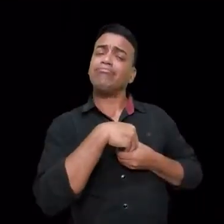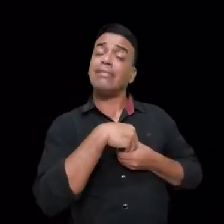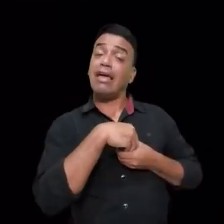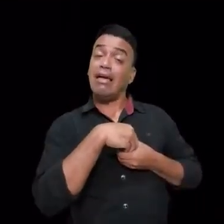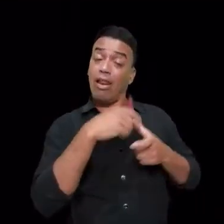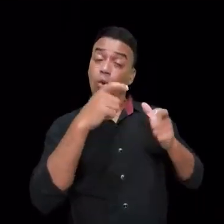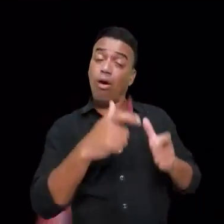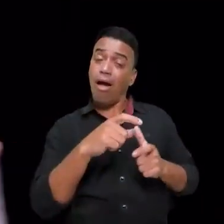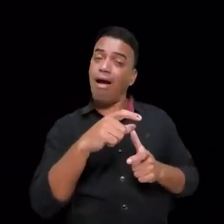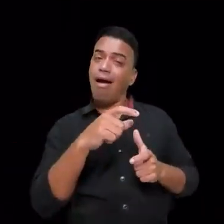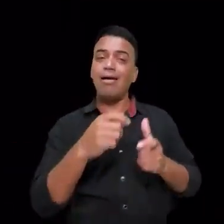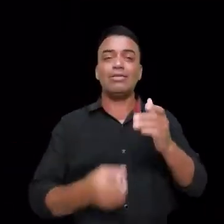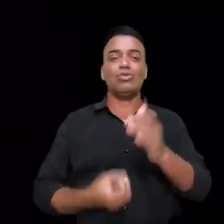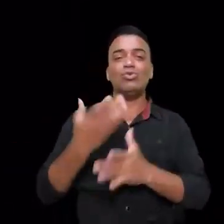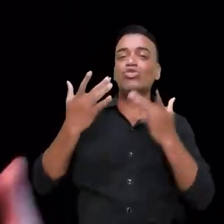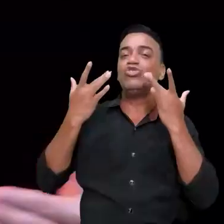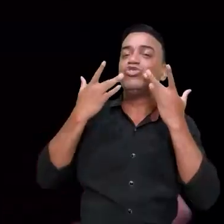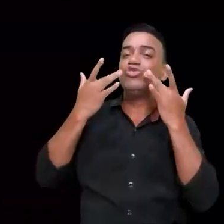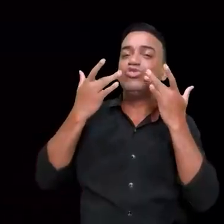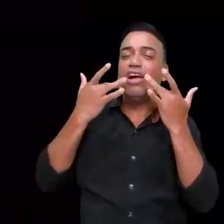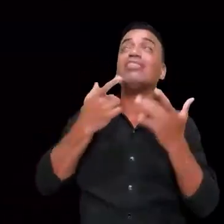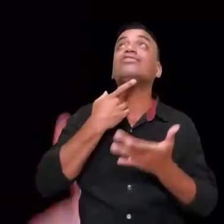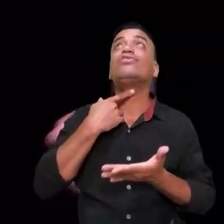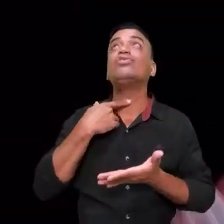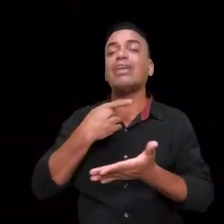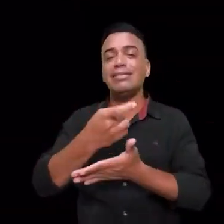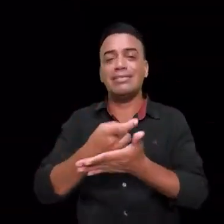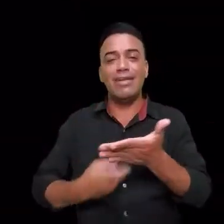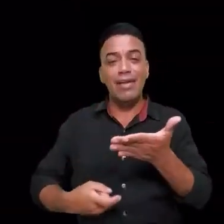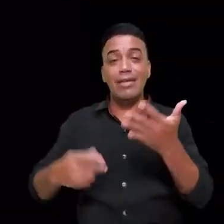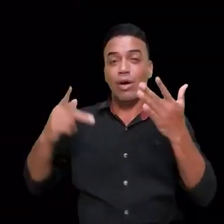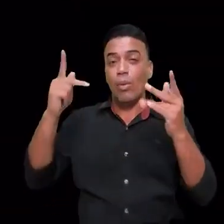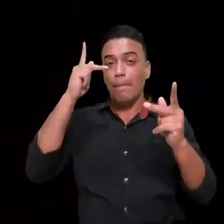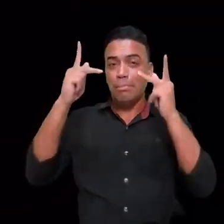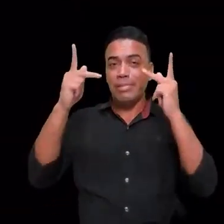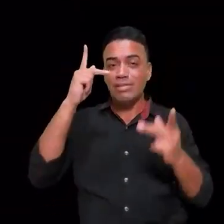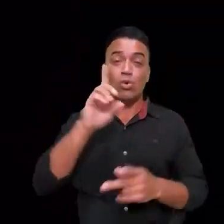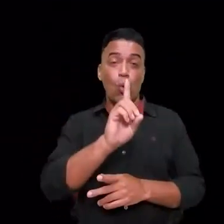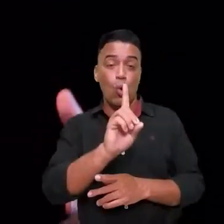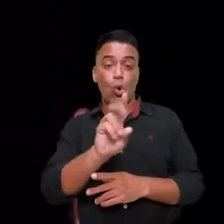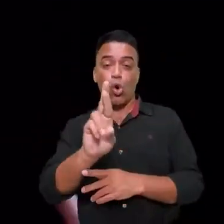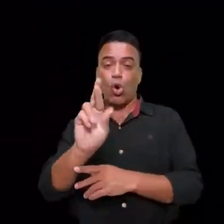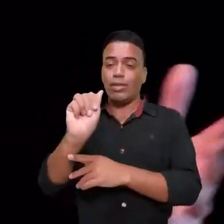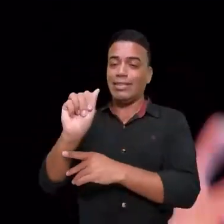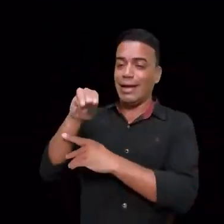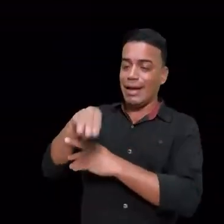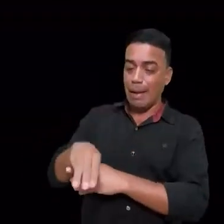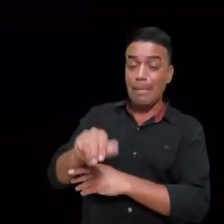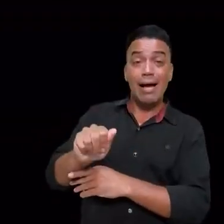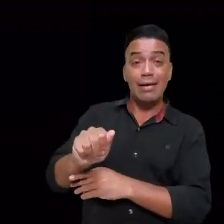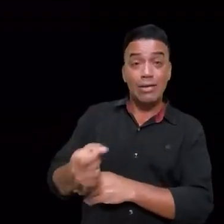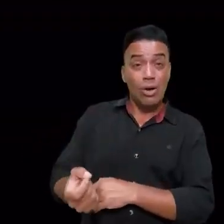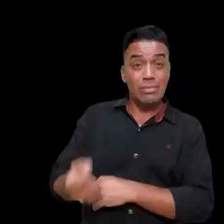nesse lugar, surge a dramaturgia, a vontade de escrever a partir de psicodrama e chocado com o absurdo que